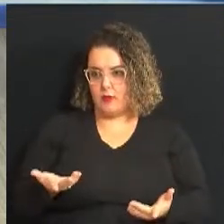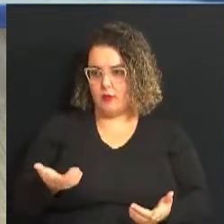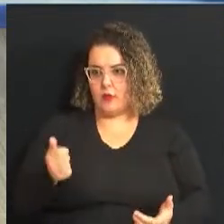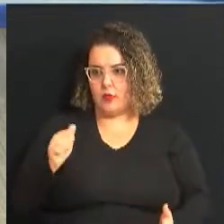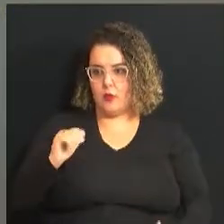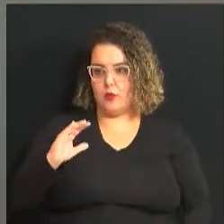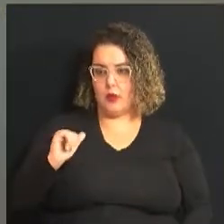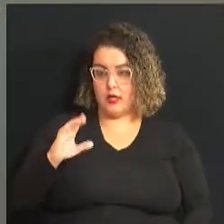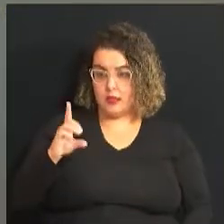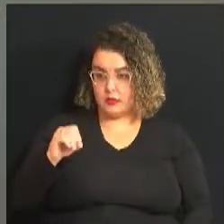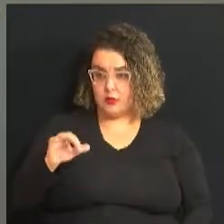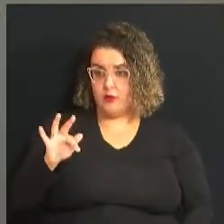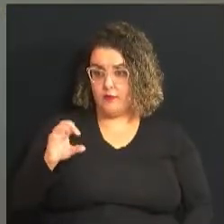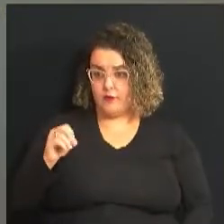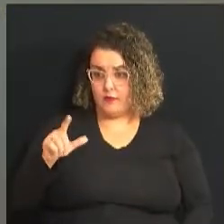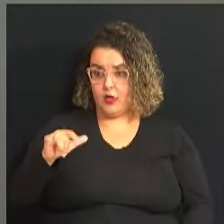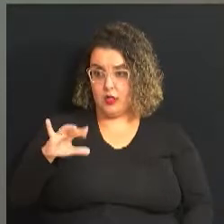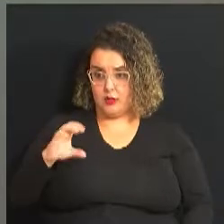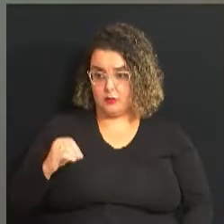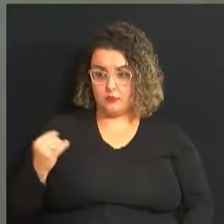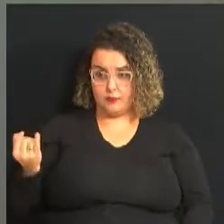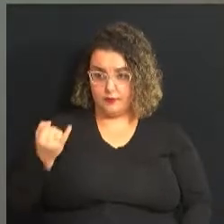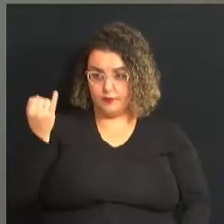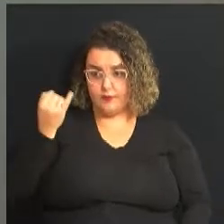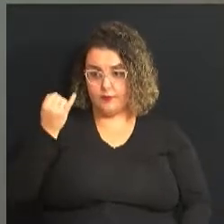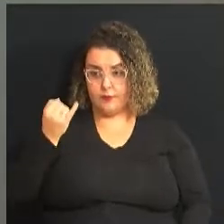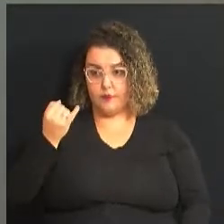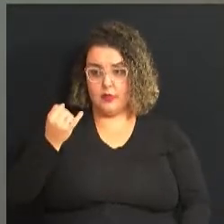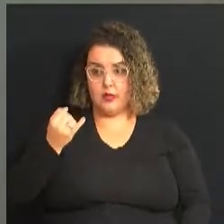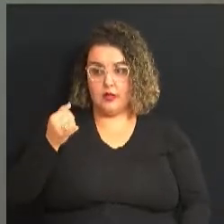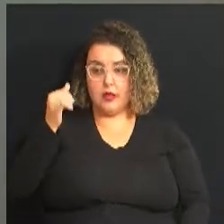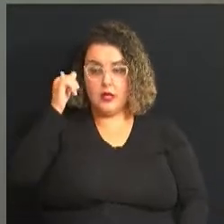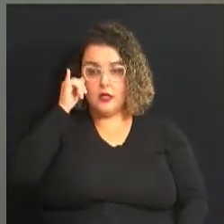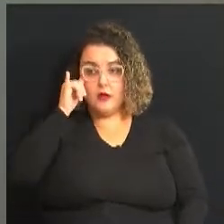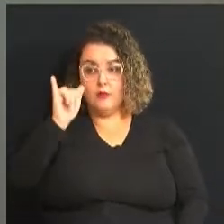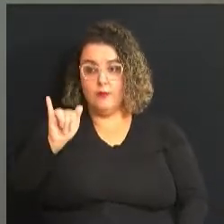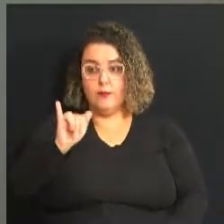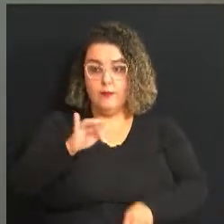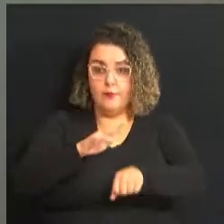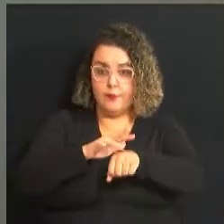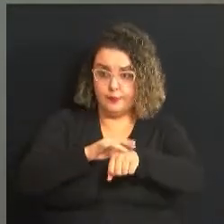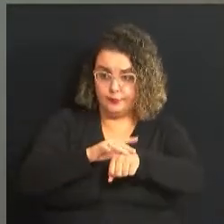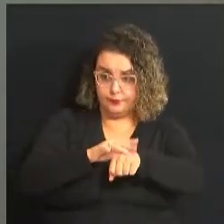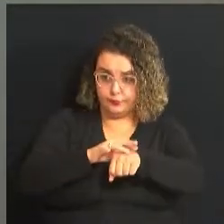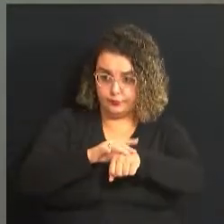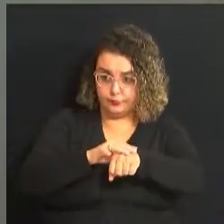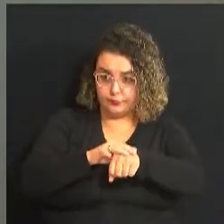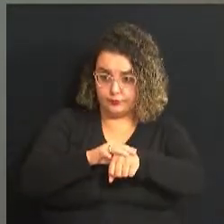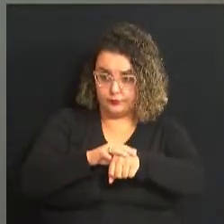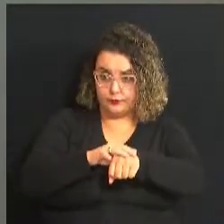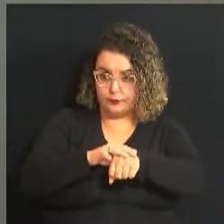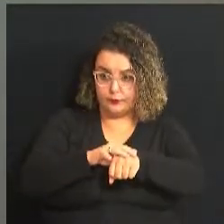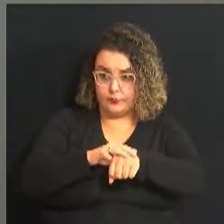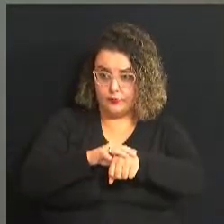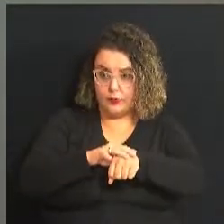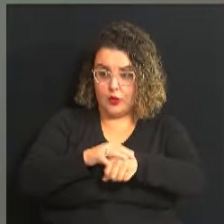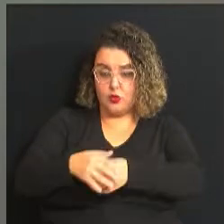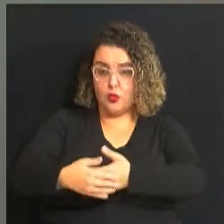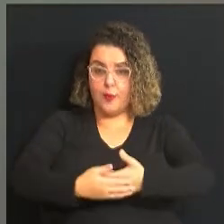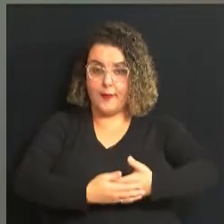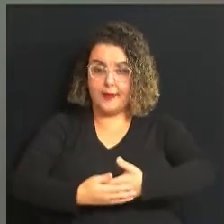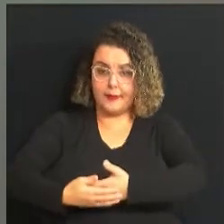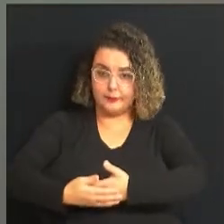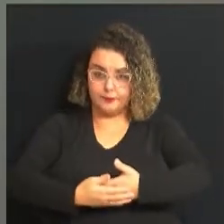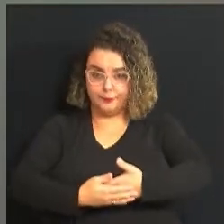O ácido fólico ele é importante para a prevenção da doença do tubo neural do bebê. Então, existe